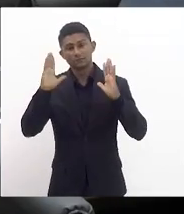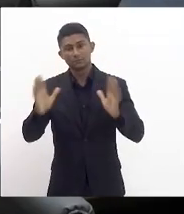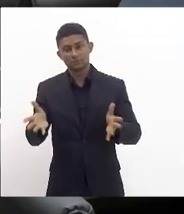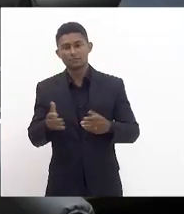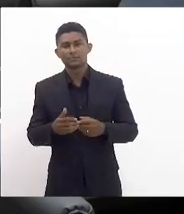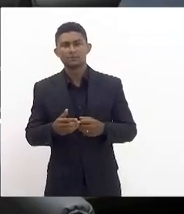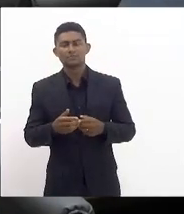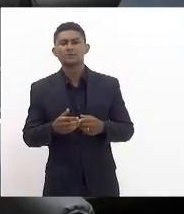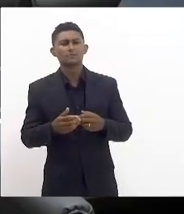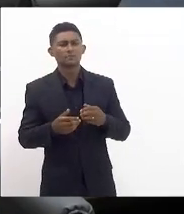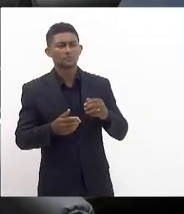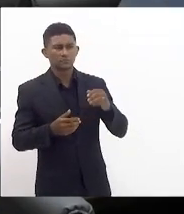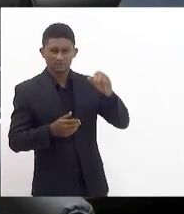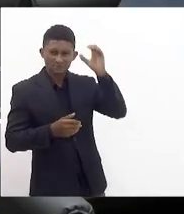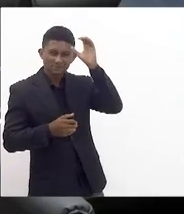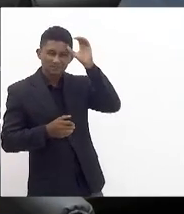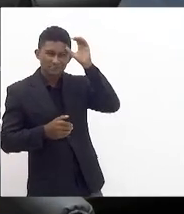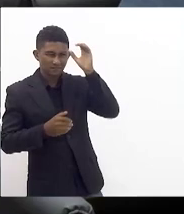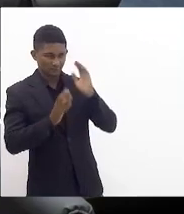por favor.